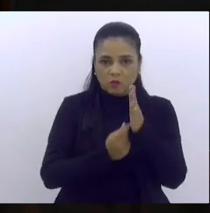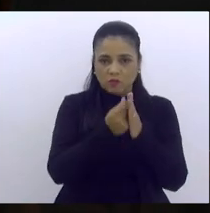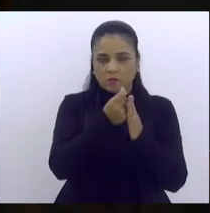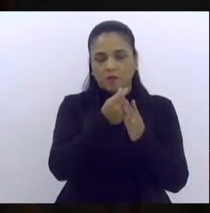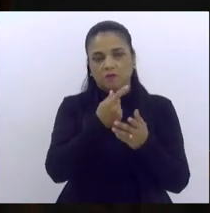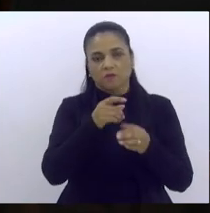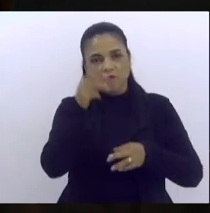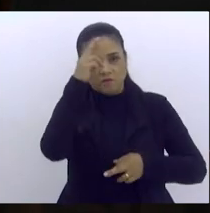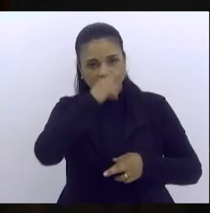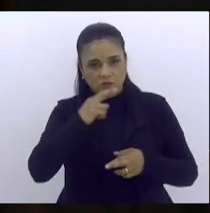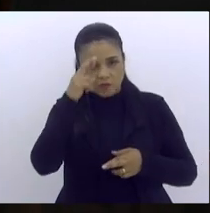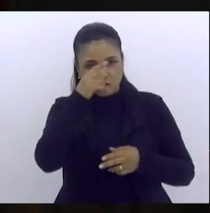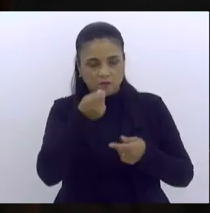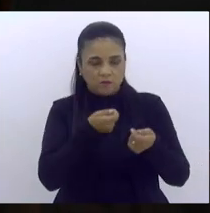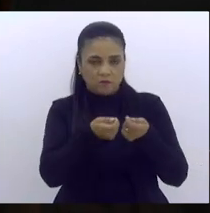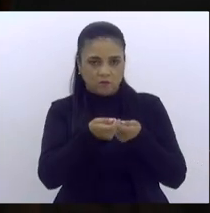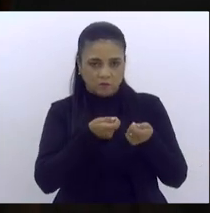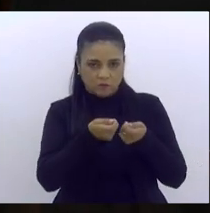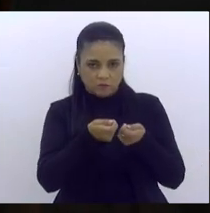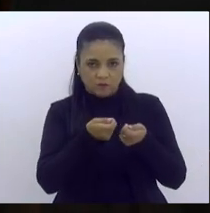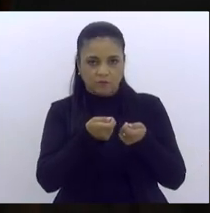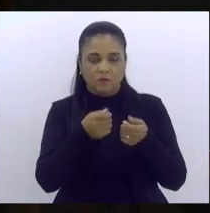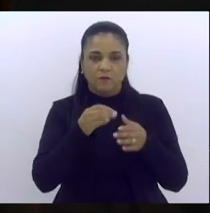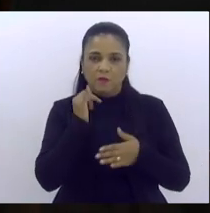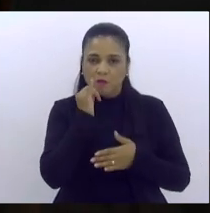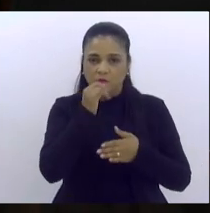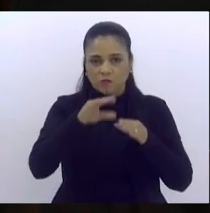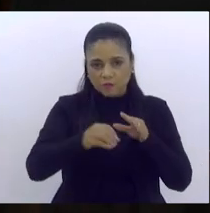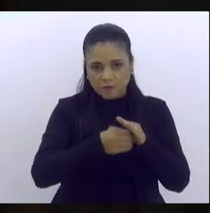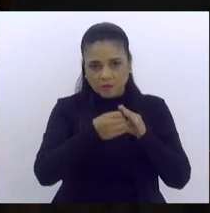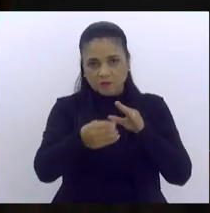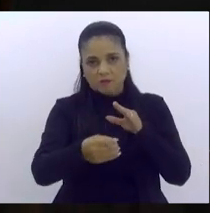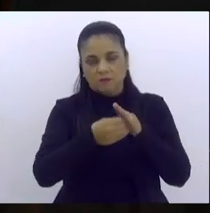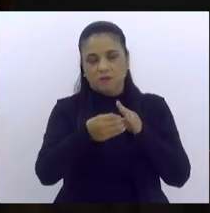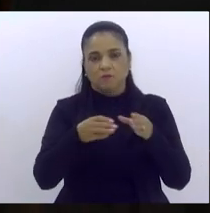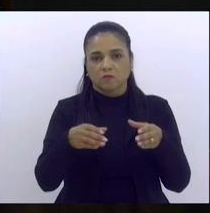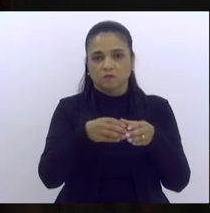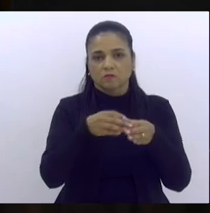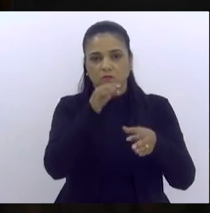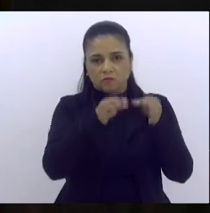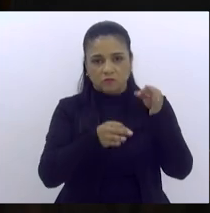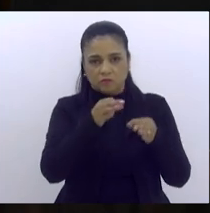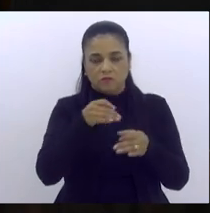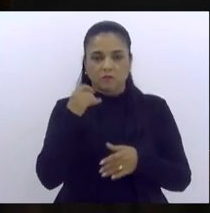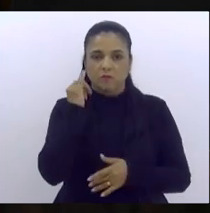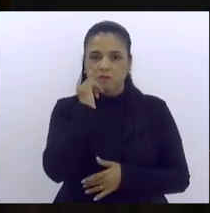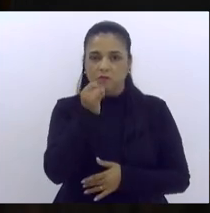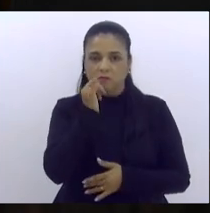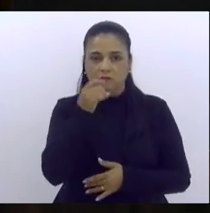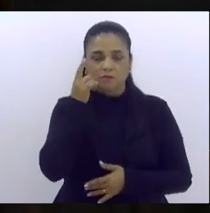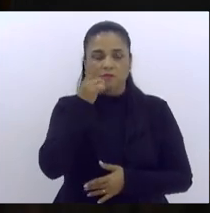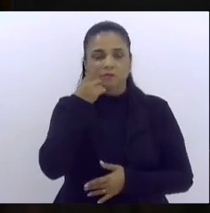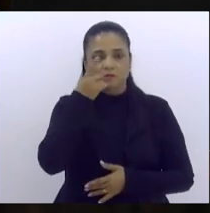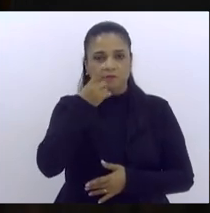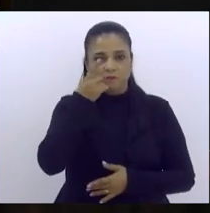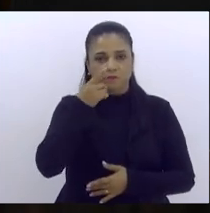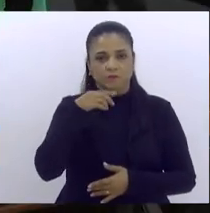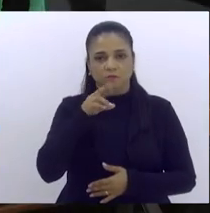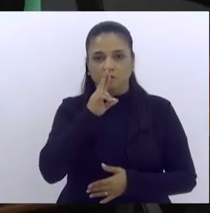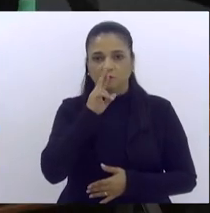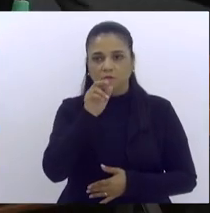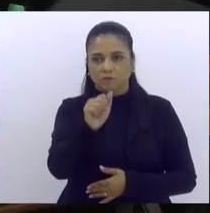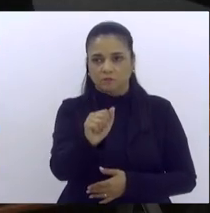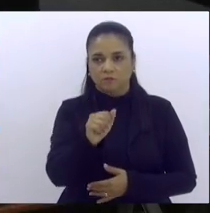Finanças, Fiscalização Financeira e Controle. Para emitir parecer pela Comissão de Constituição e Justiça, deputado Rodrigo Amorim.